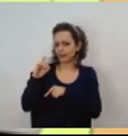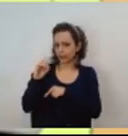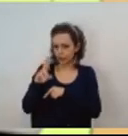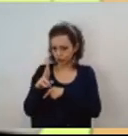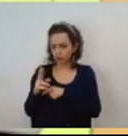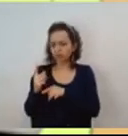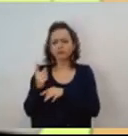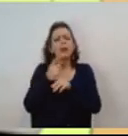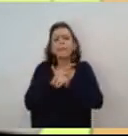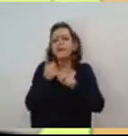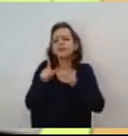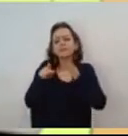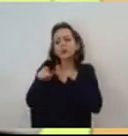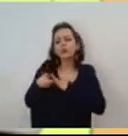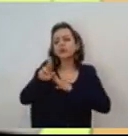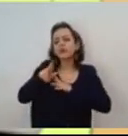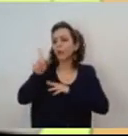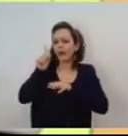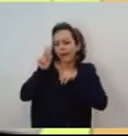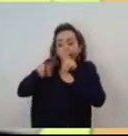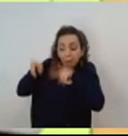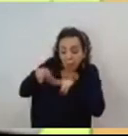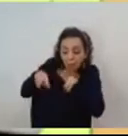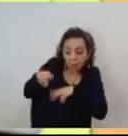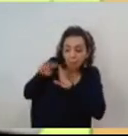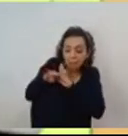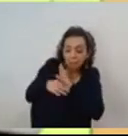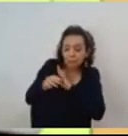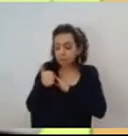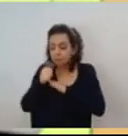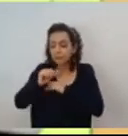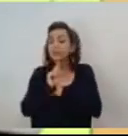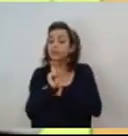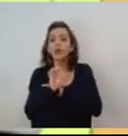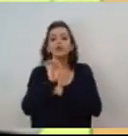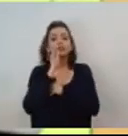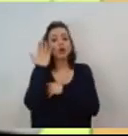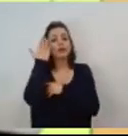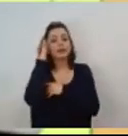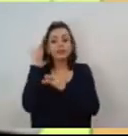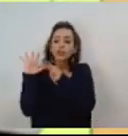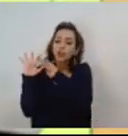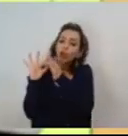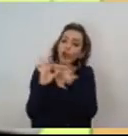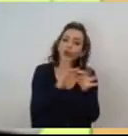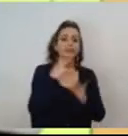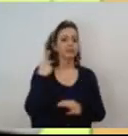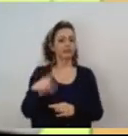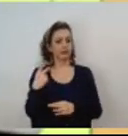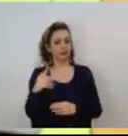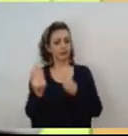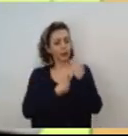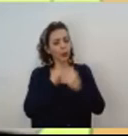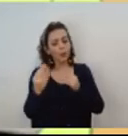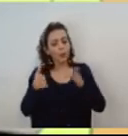e ainda em qual momento que ele está né então se a gente tende que esse fornecedor ele é um fornecedor que já